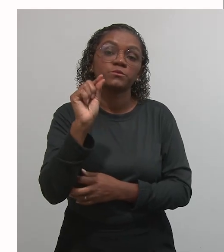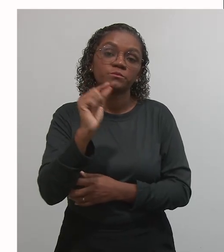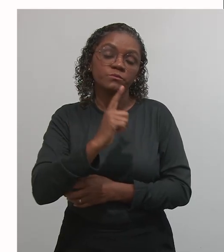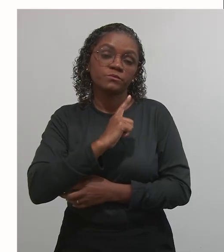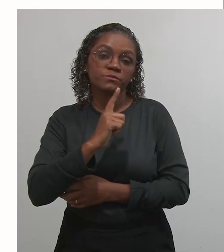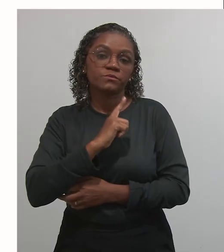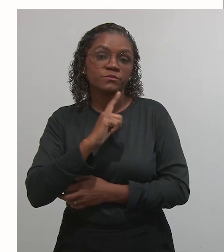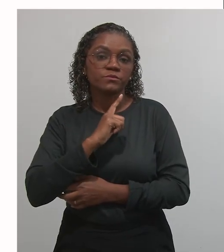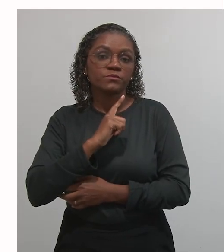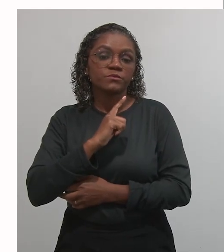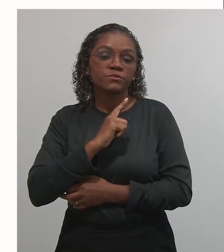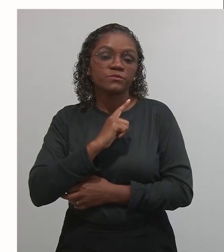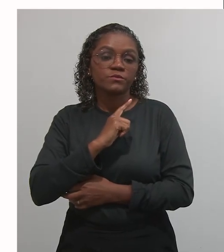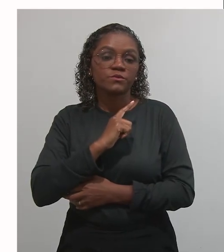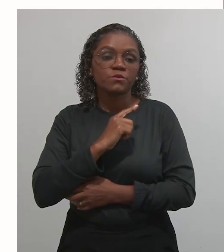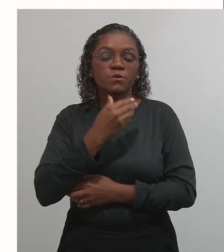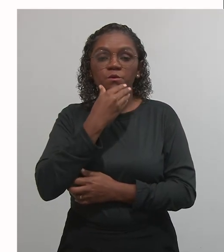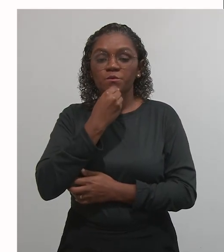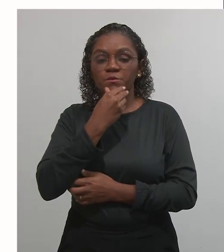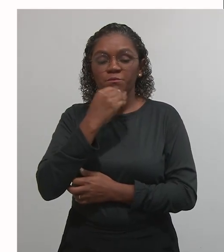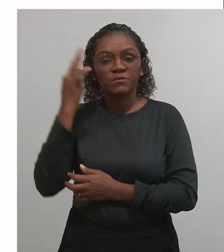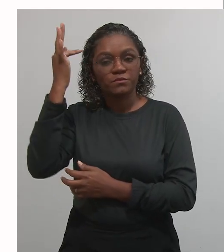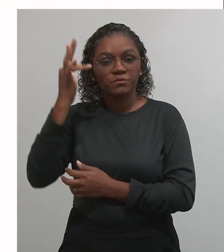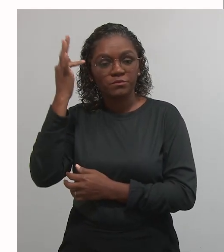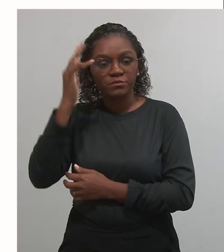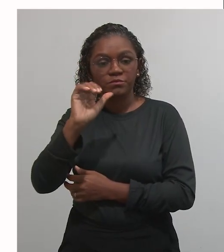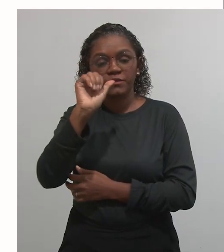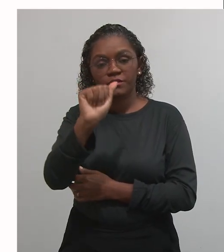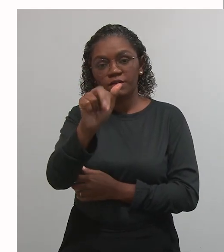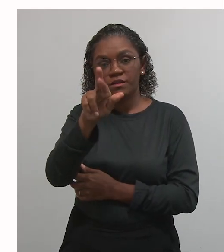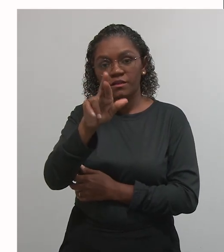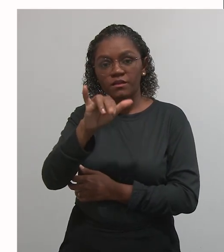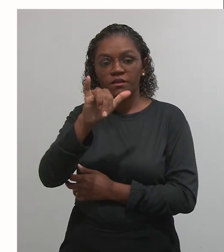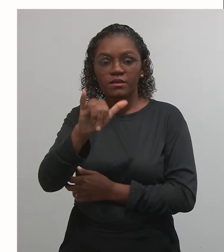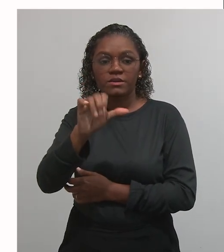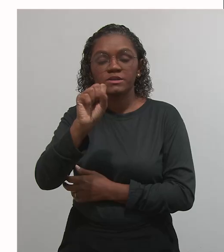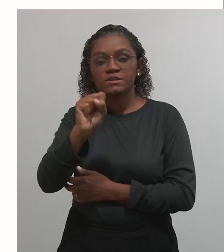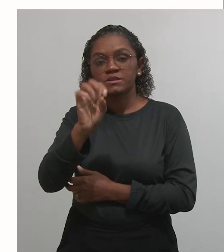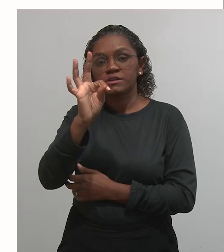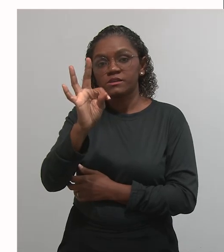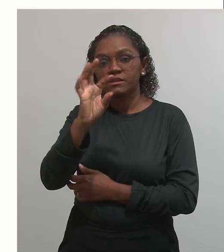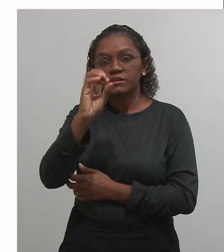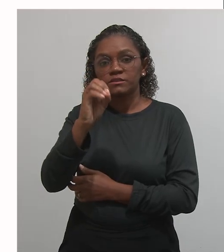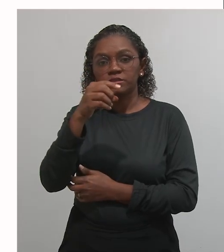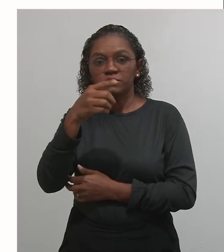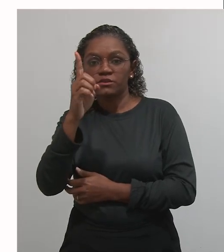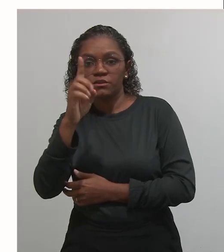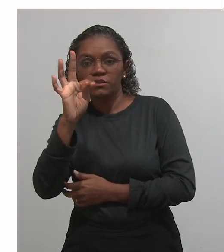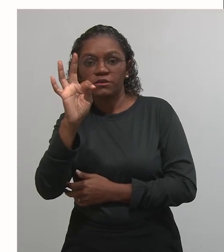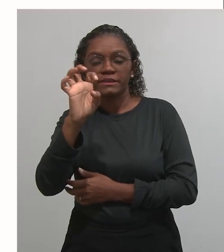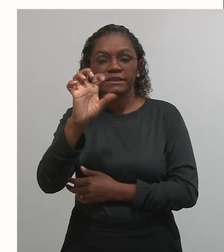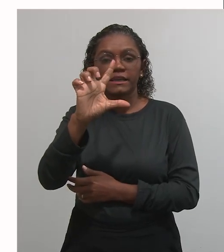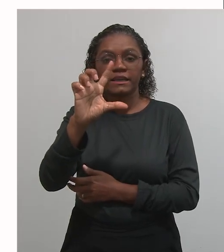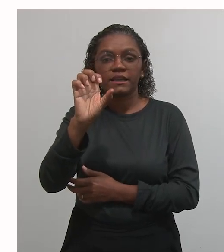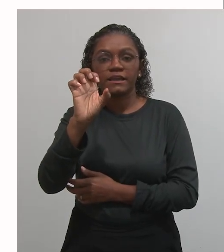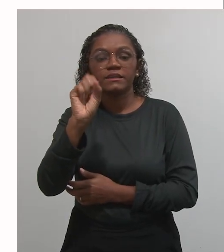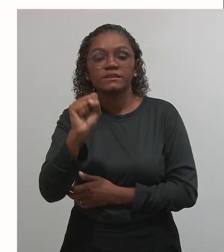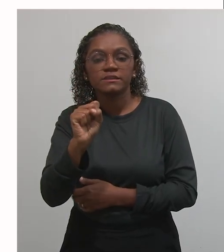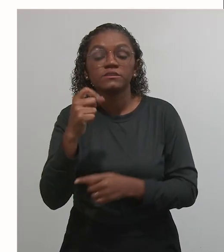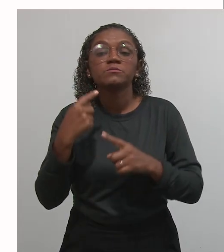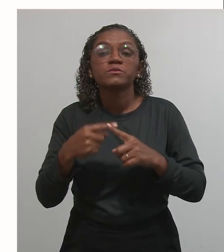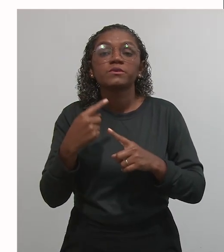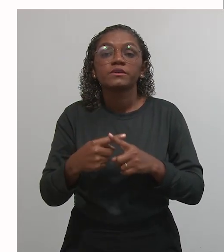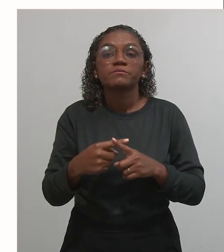o pensamento de Aristóteles, que já vem mudando, né, de perspectiva, porque ele